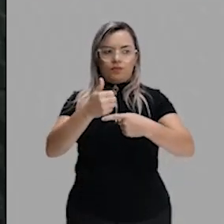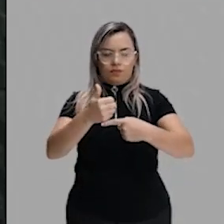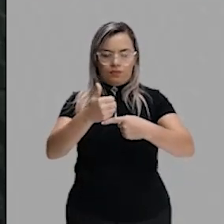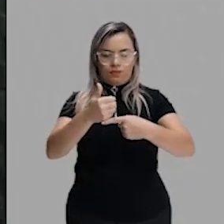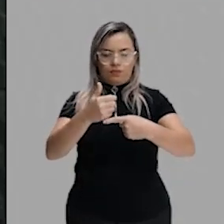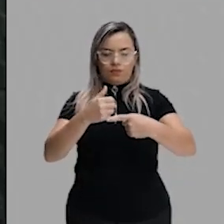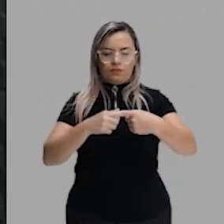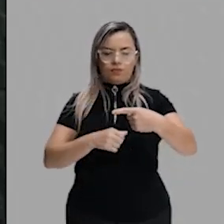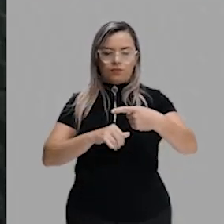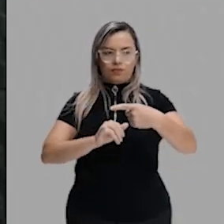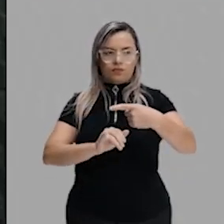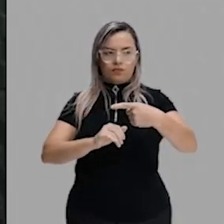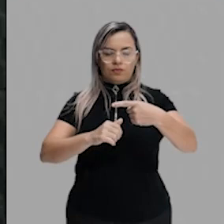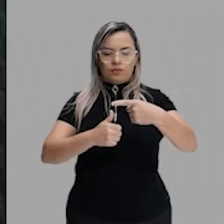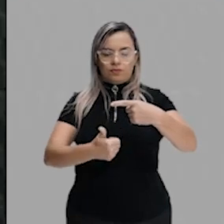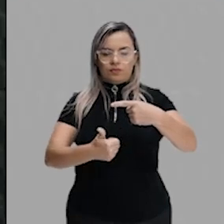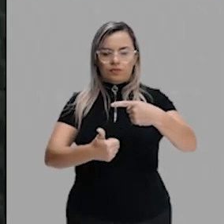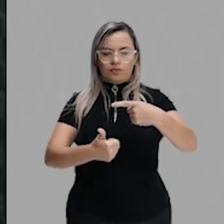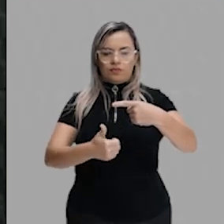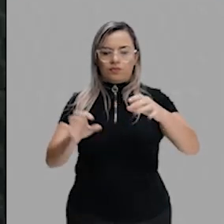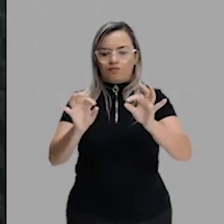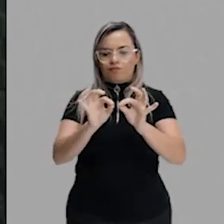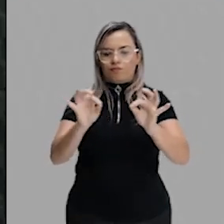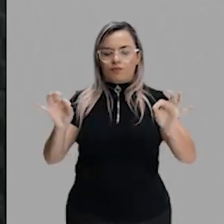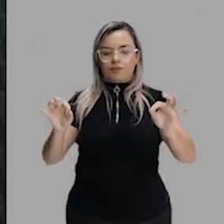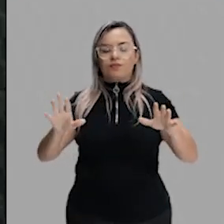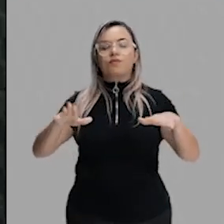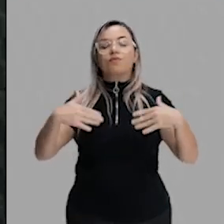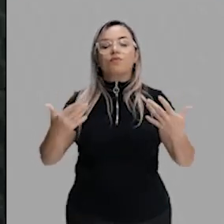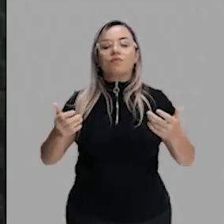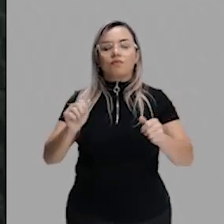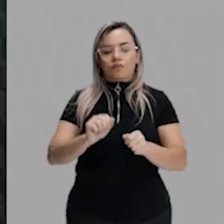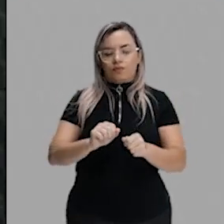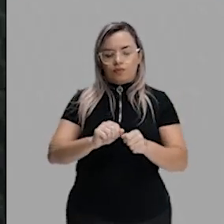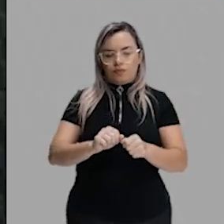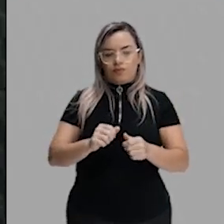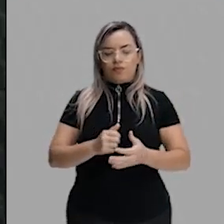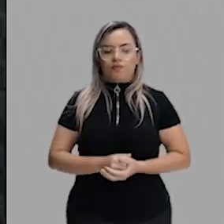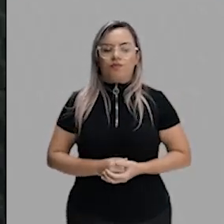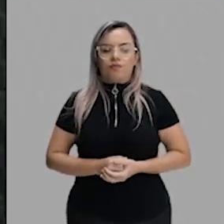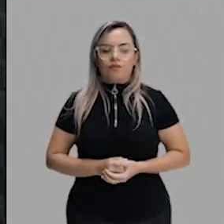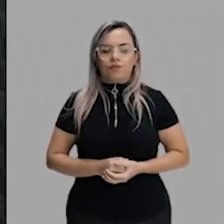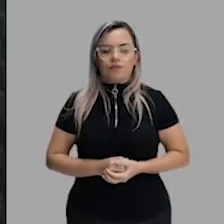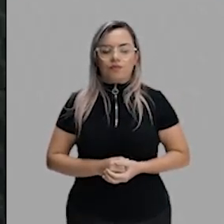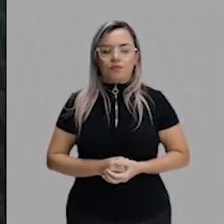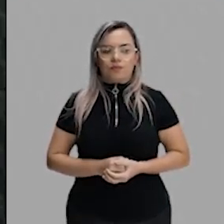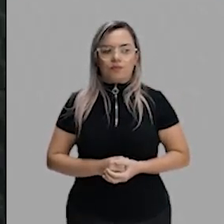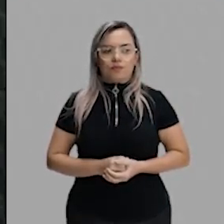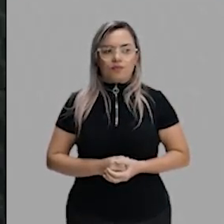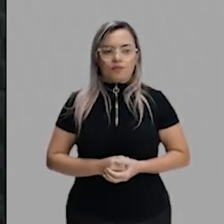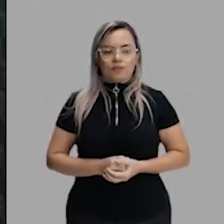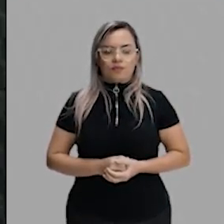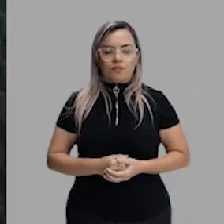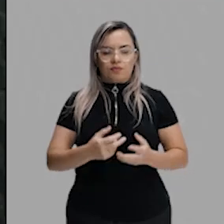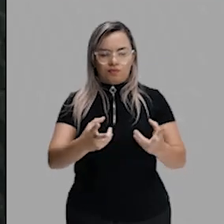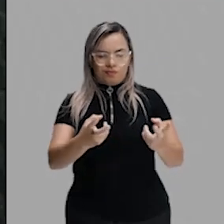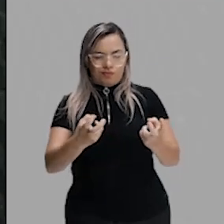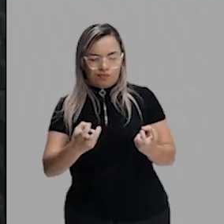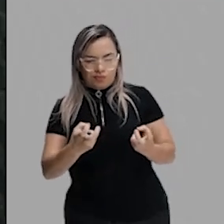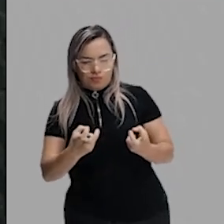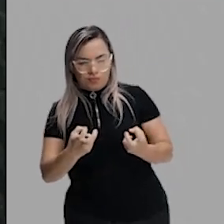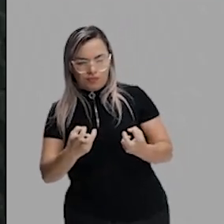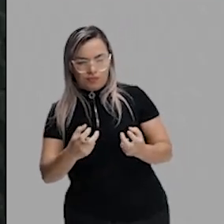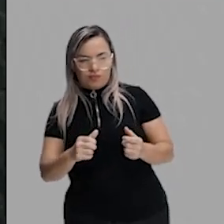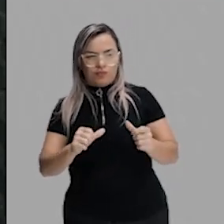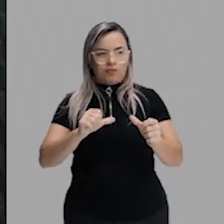1, fizermos a medição, okay? E fizermos essa razão, a razão entre eles, nós vamos perceber que, se